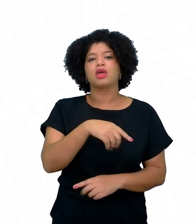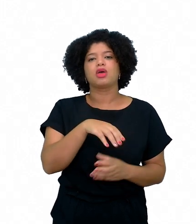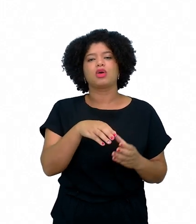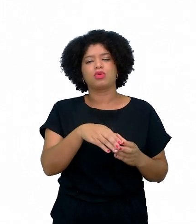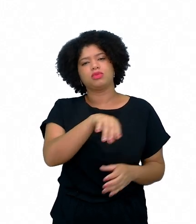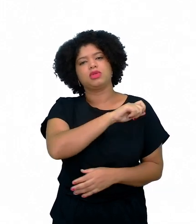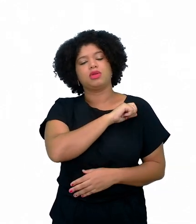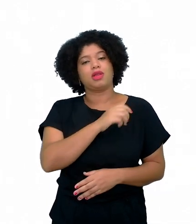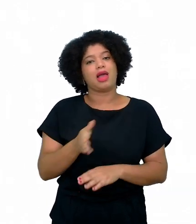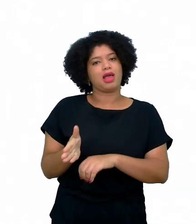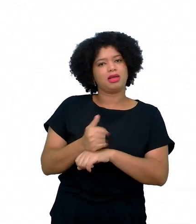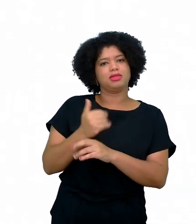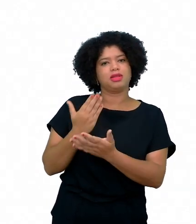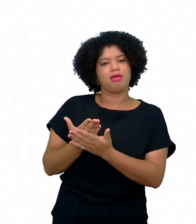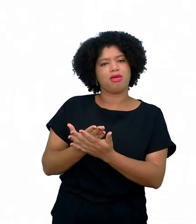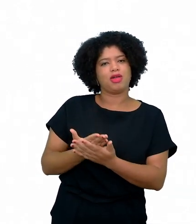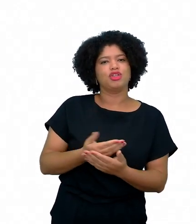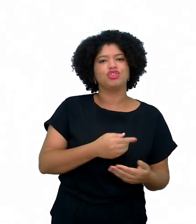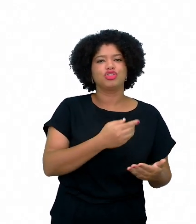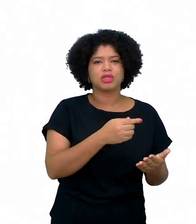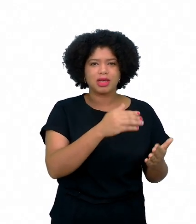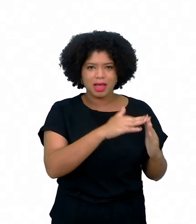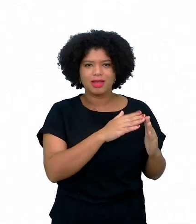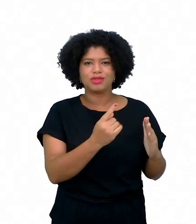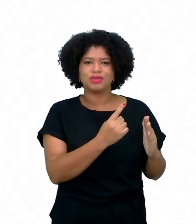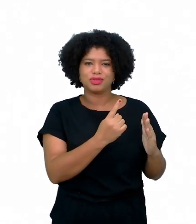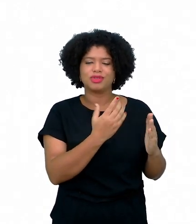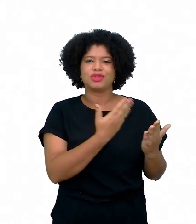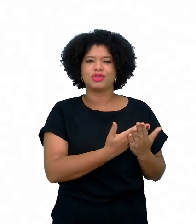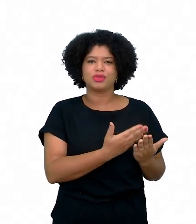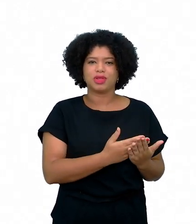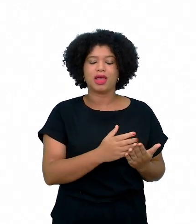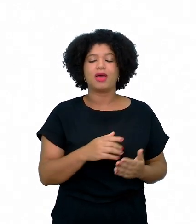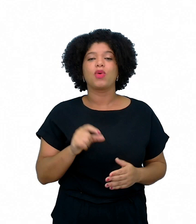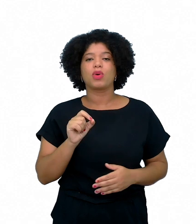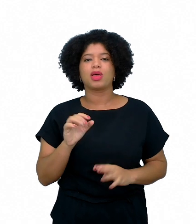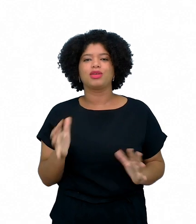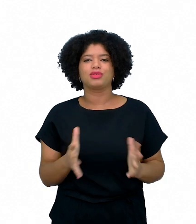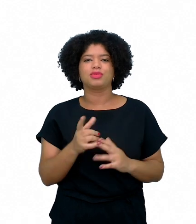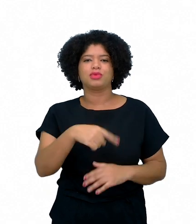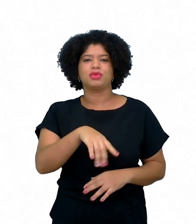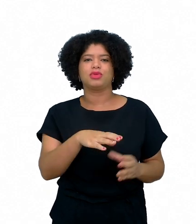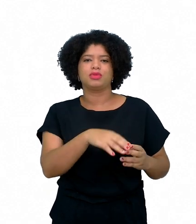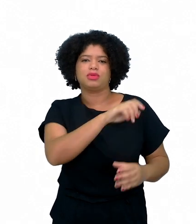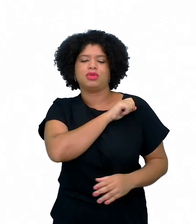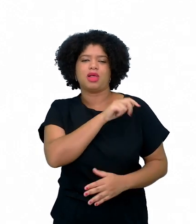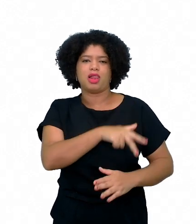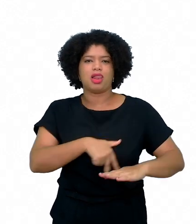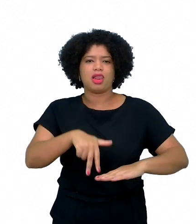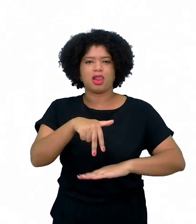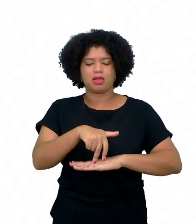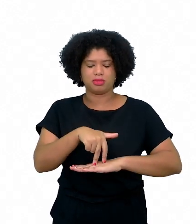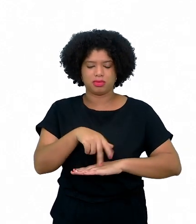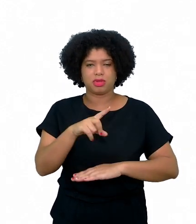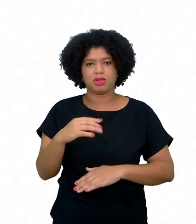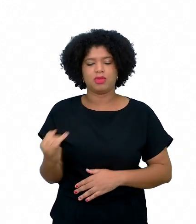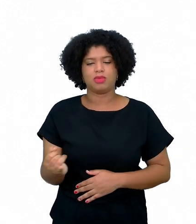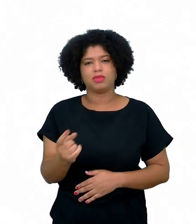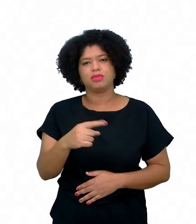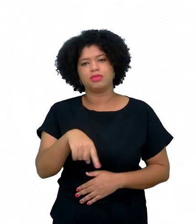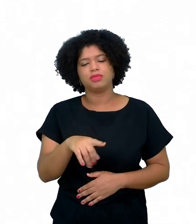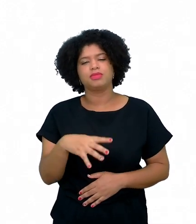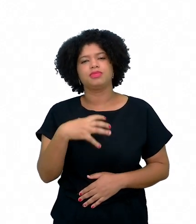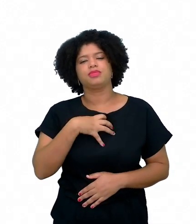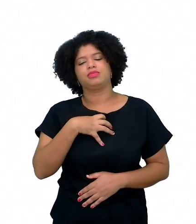vantagem, que é quando eu proporciono autonomia e o protagonismo dos estudantes. O quanto é importante que o estudante